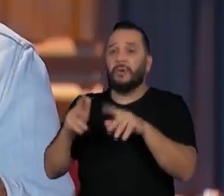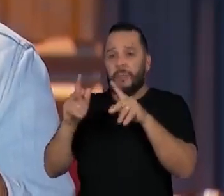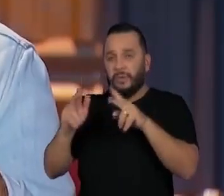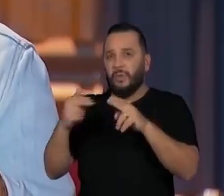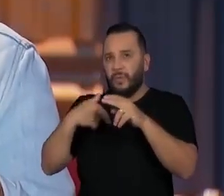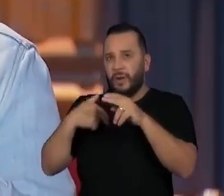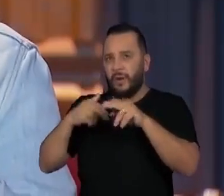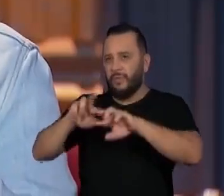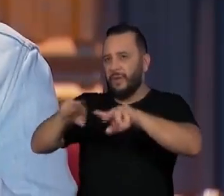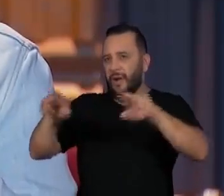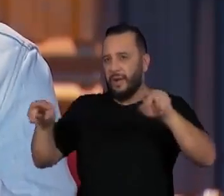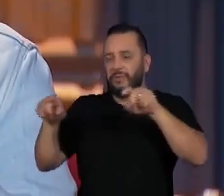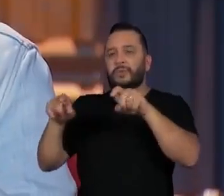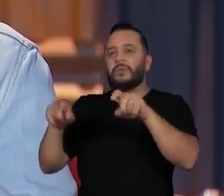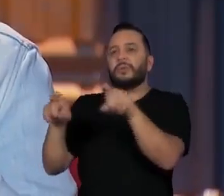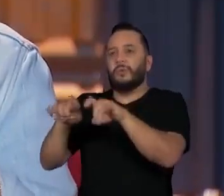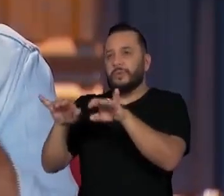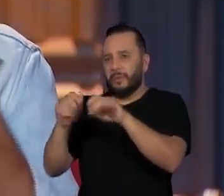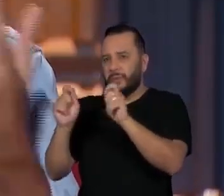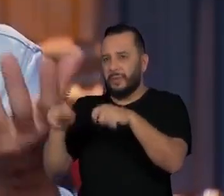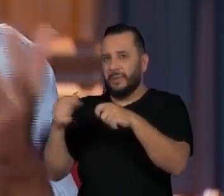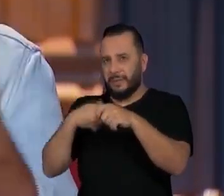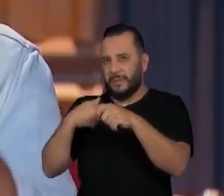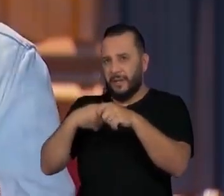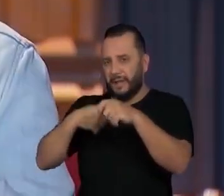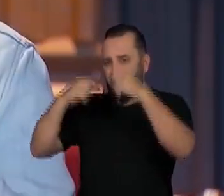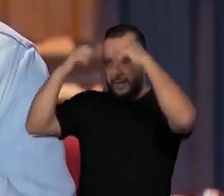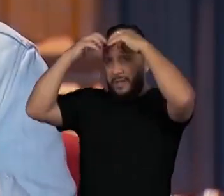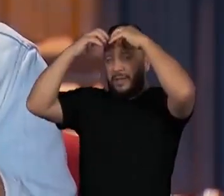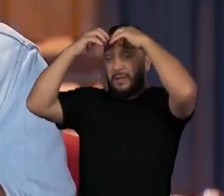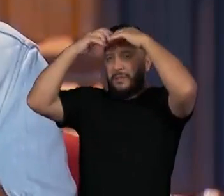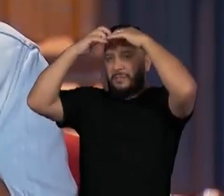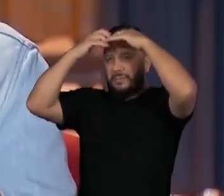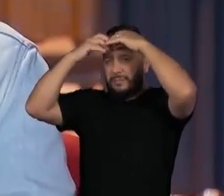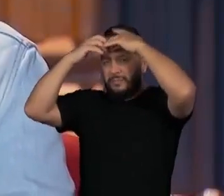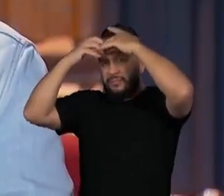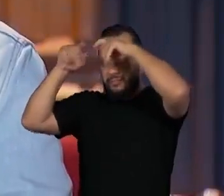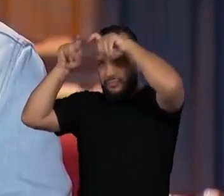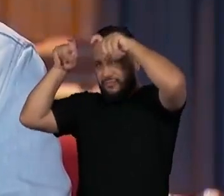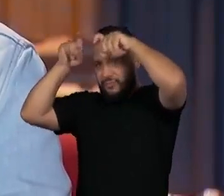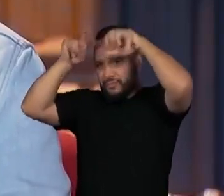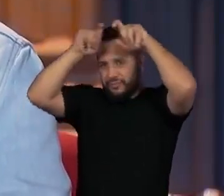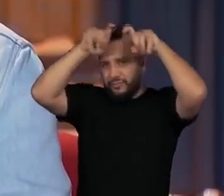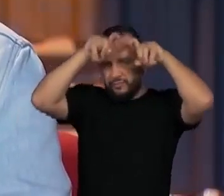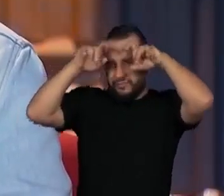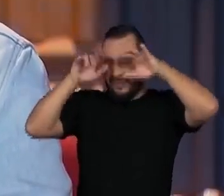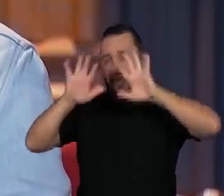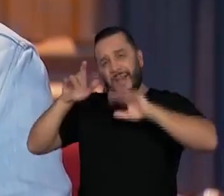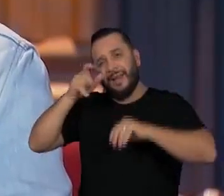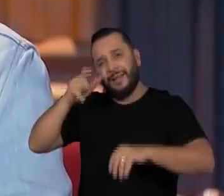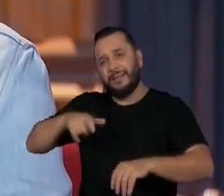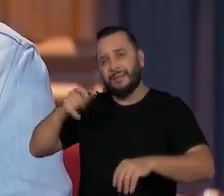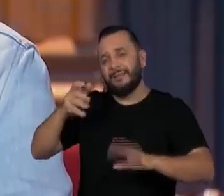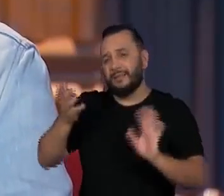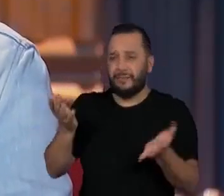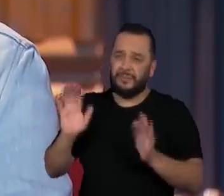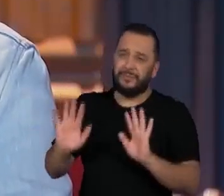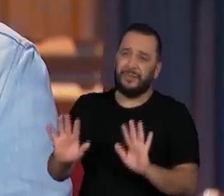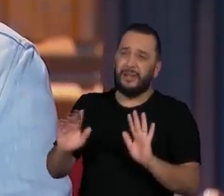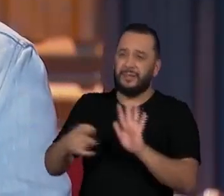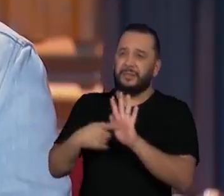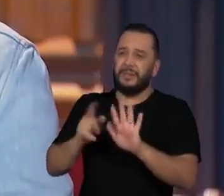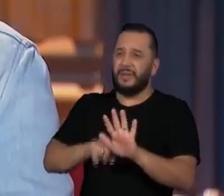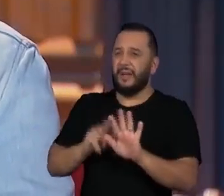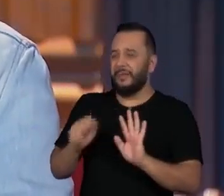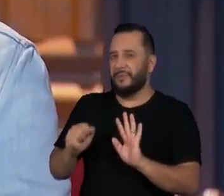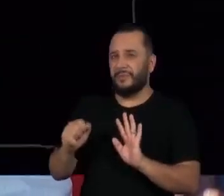grade de computadores né que podem ser emprestado para fazer funções a cada instante é uma ideia interessante mas acho que ainda é uma metáfora